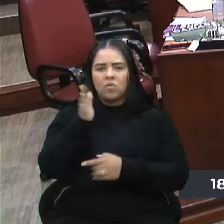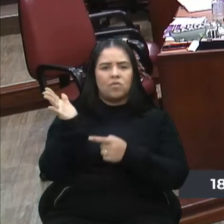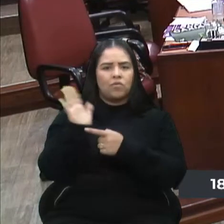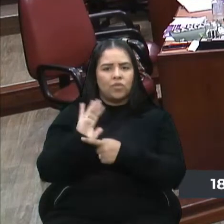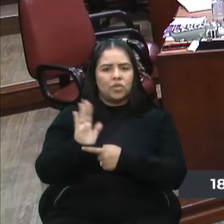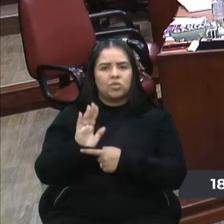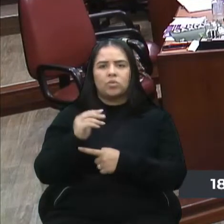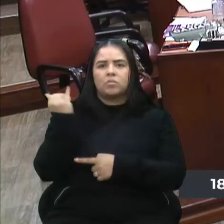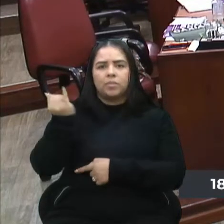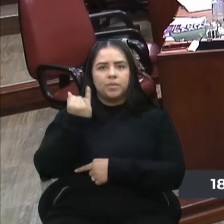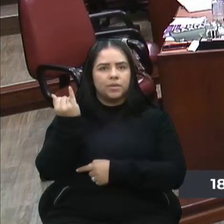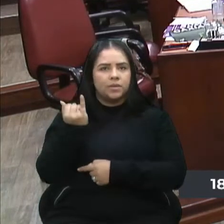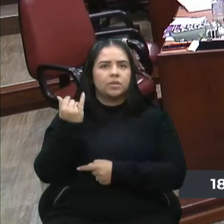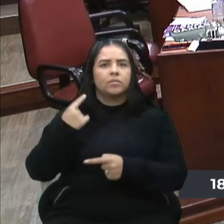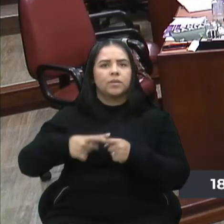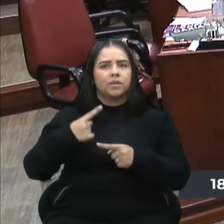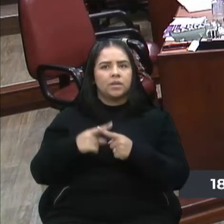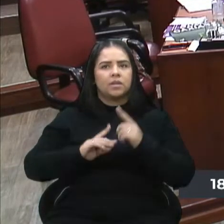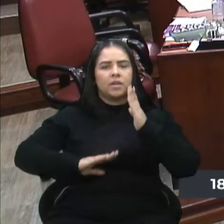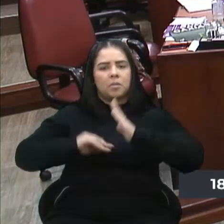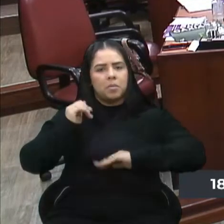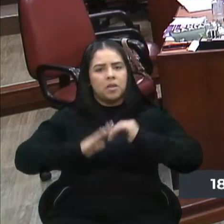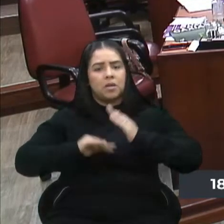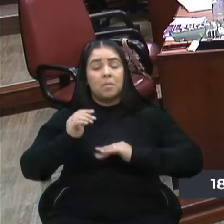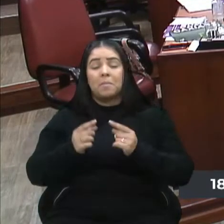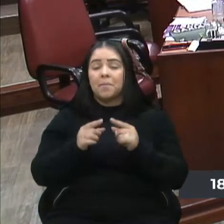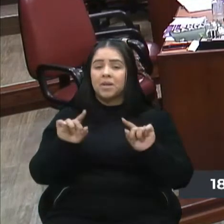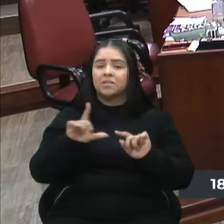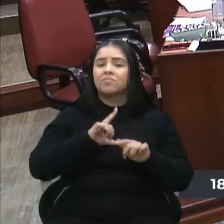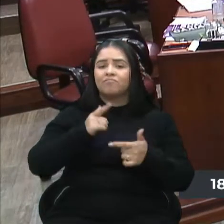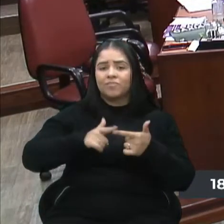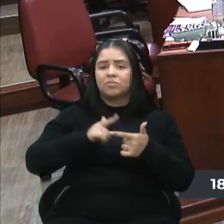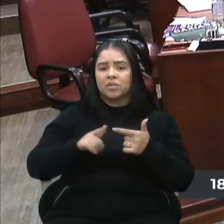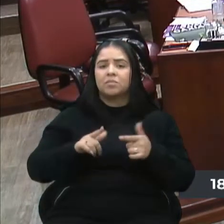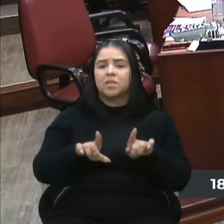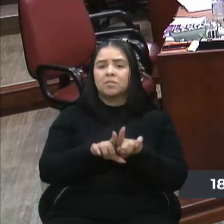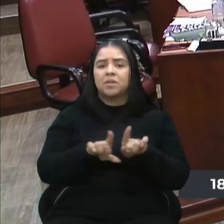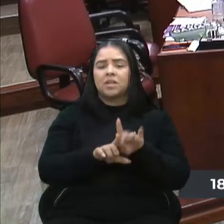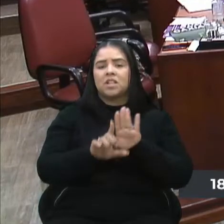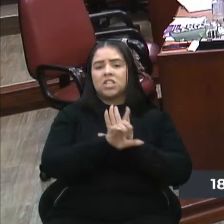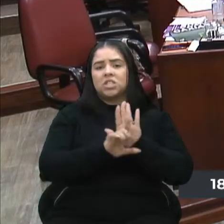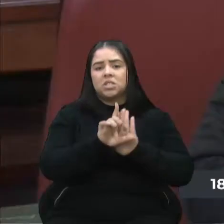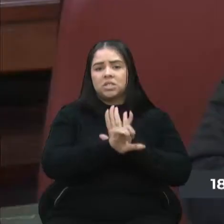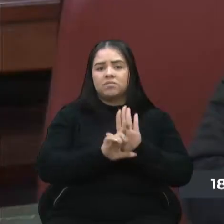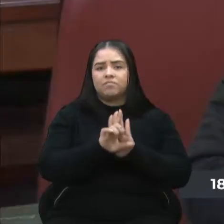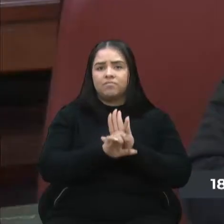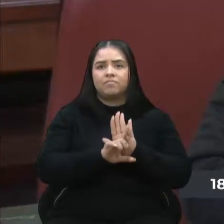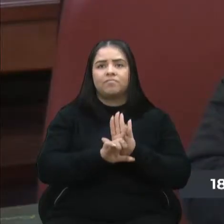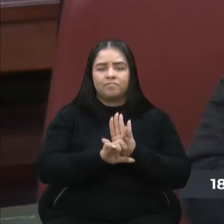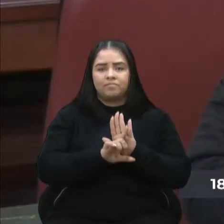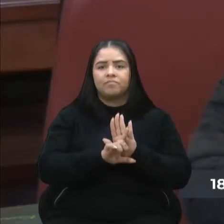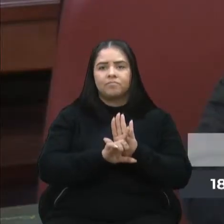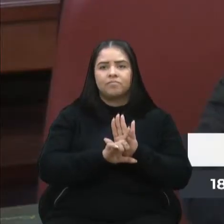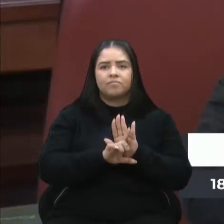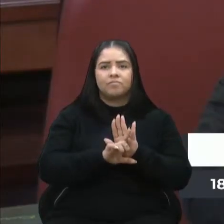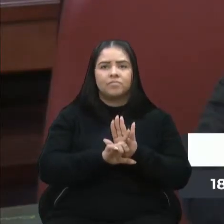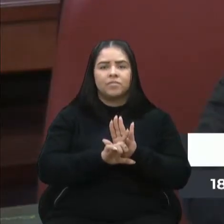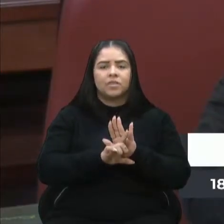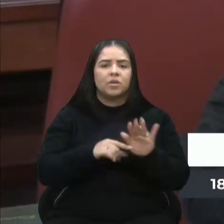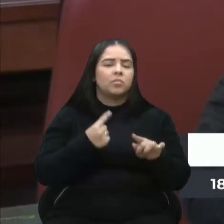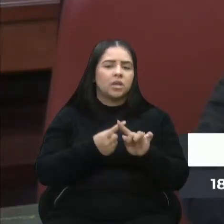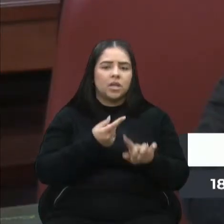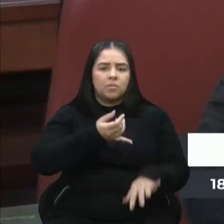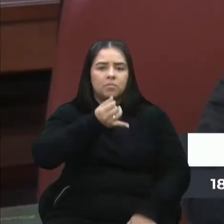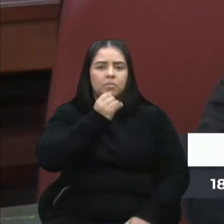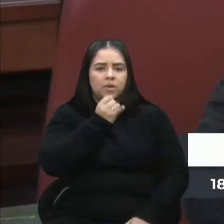importante, né, porque elucida na prática, né, mas tem um problema também a questão da legislação. Deixa um vácuo. Vou dar exemplo,